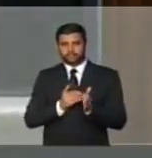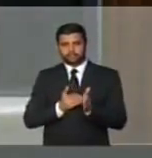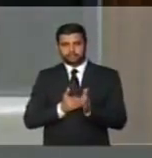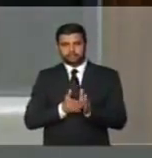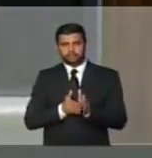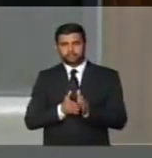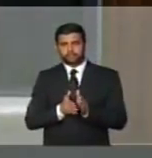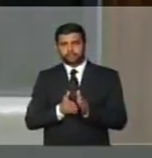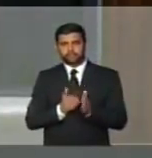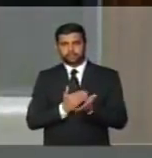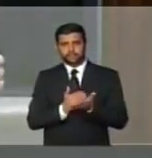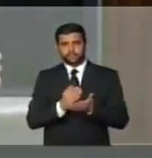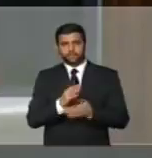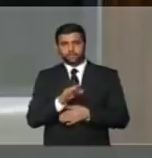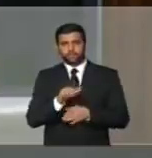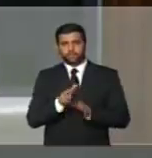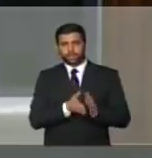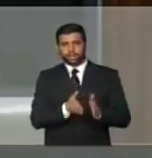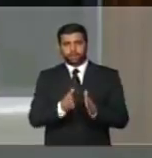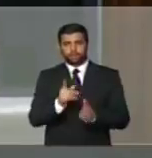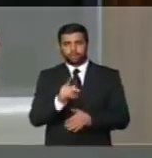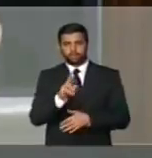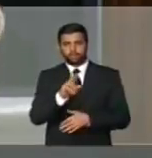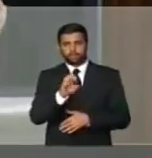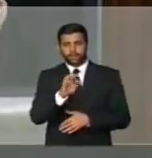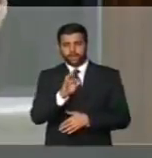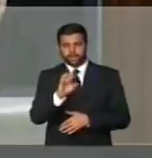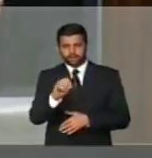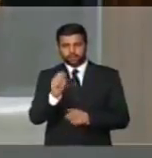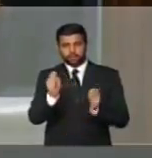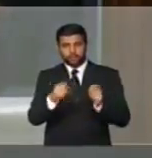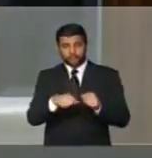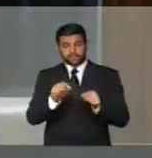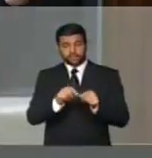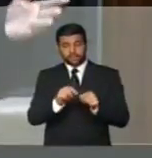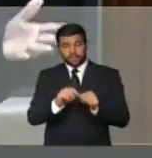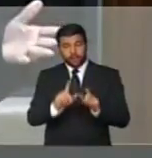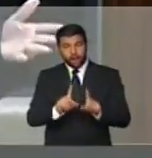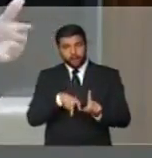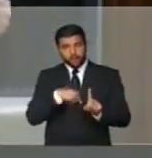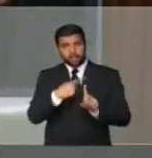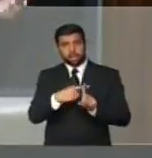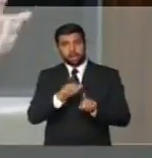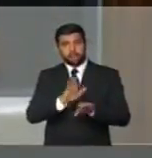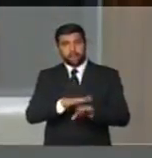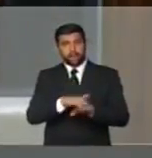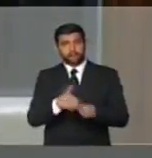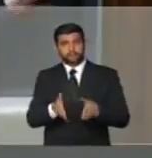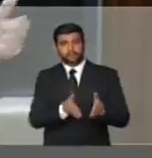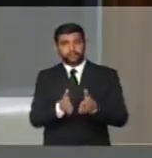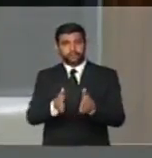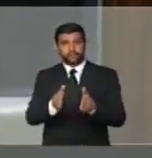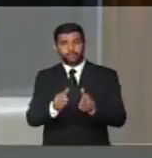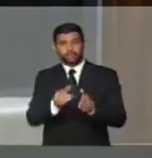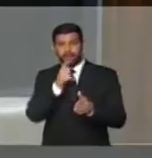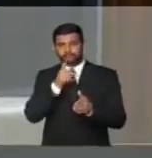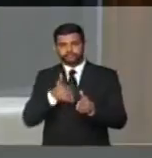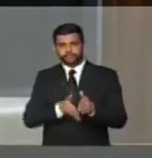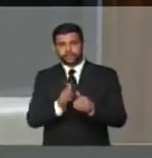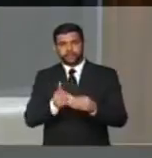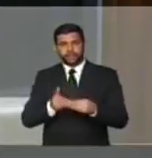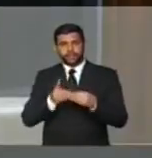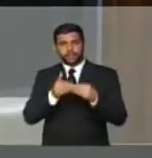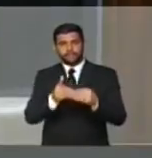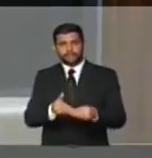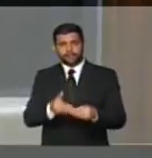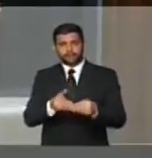lá pelo Rio Preto, a gente possa fazer ali, revitalizar aquele rio, melhorar, desassorear e levar